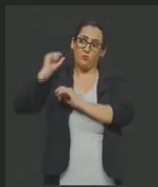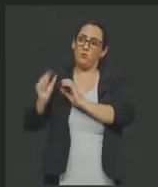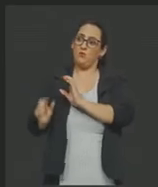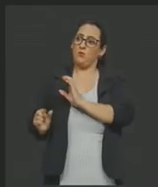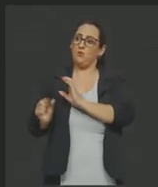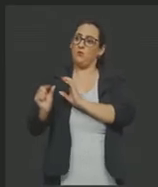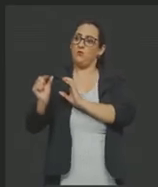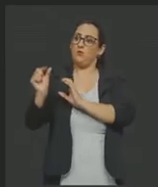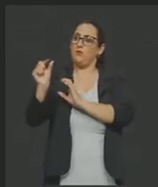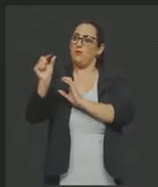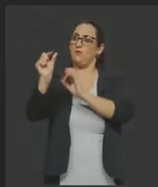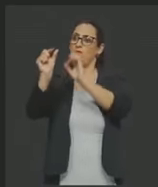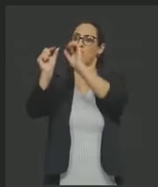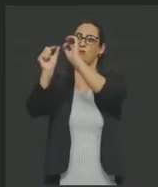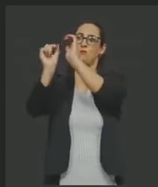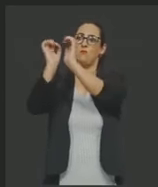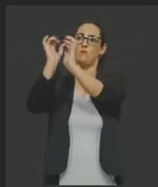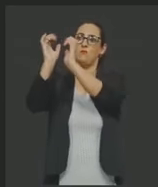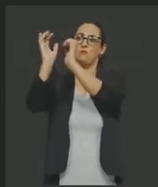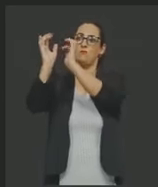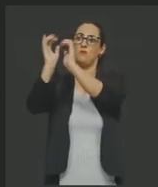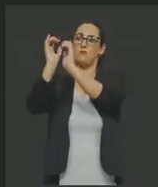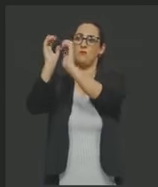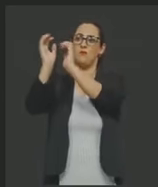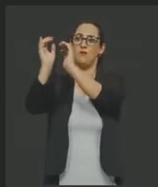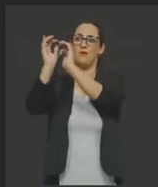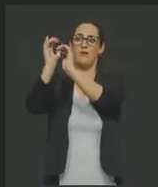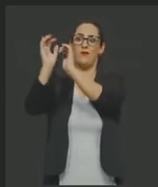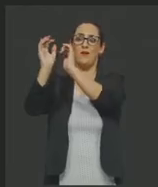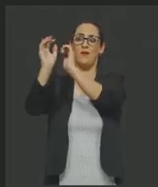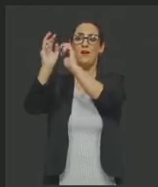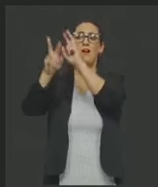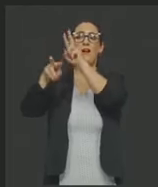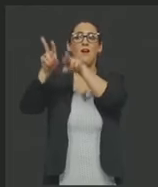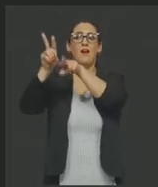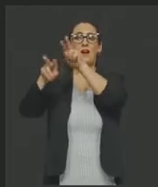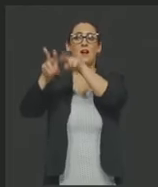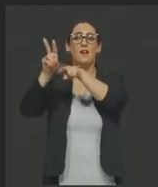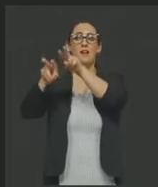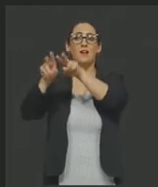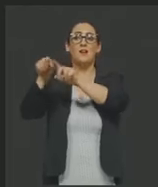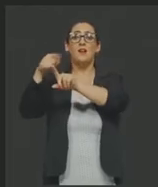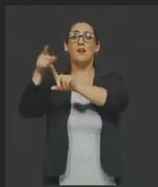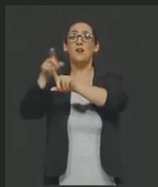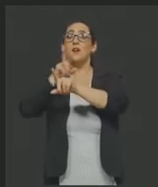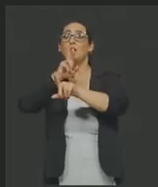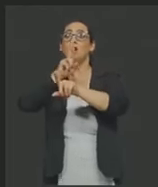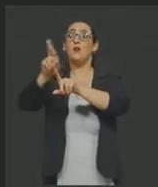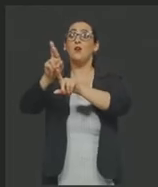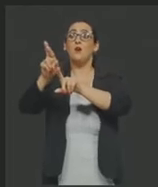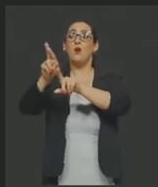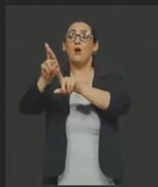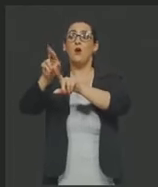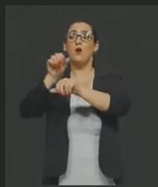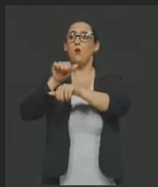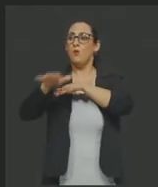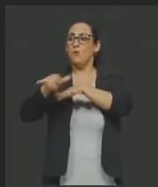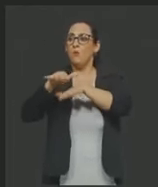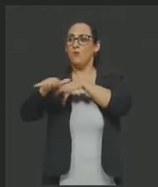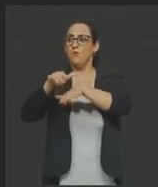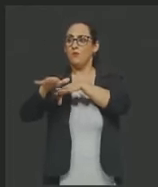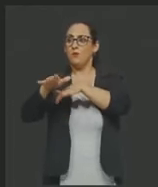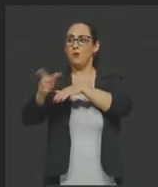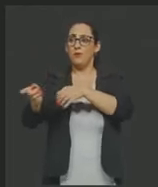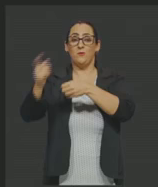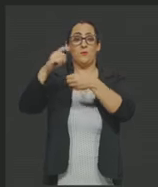aqui cerebral, ele vai analisar, vai mandar uma resposta motora de volta, tá? Então,